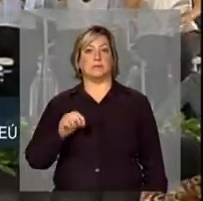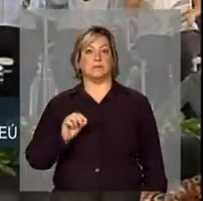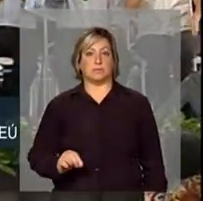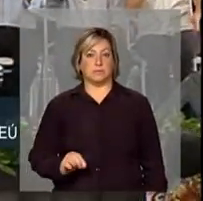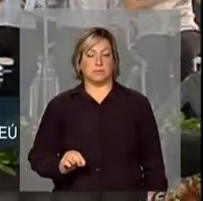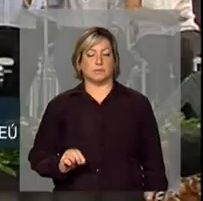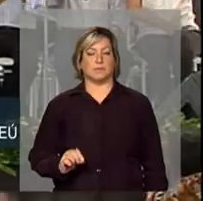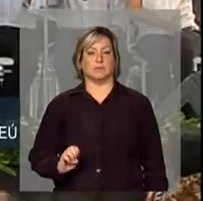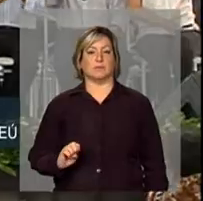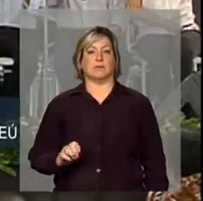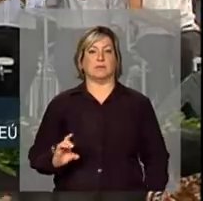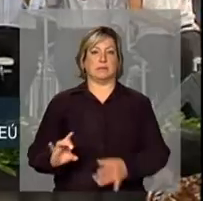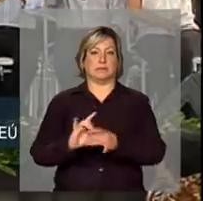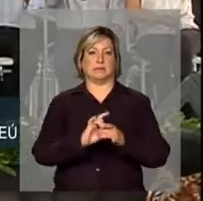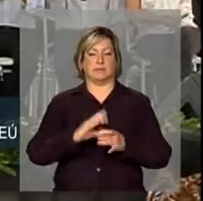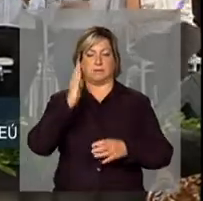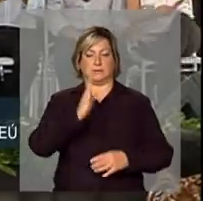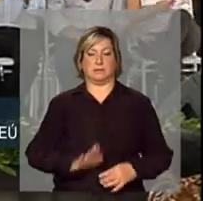Integração Nacional.